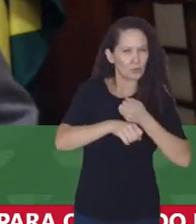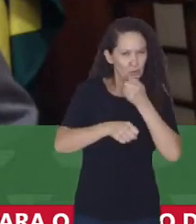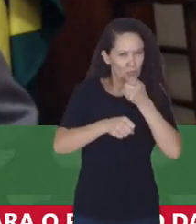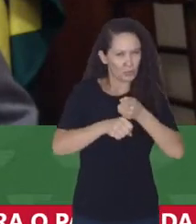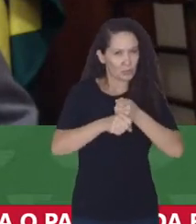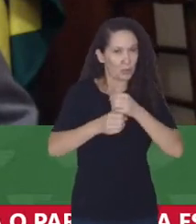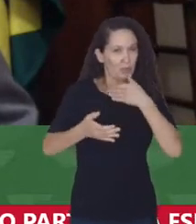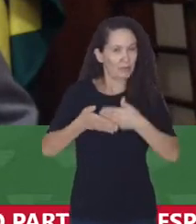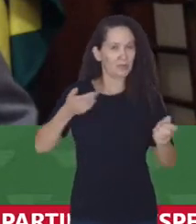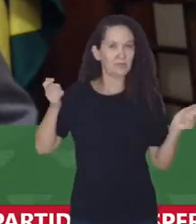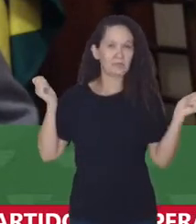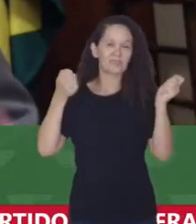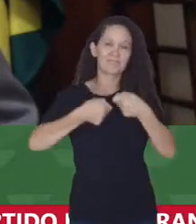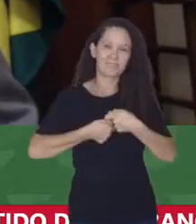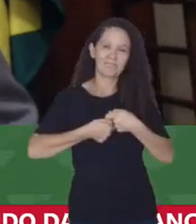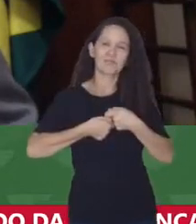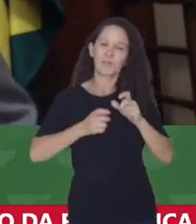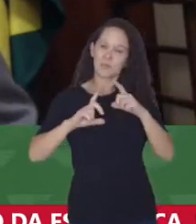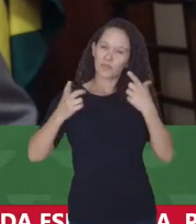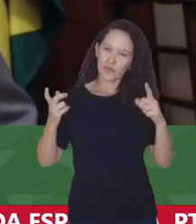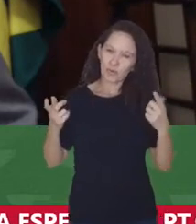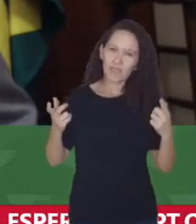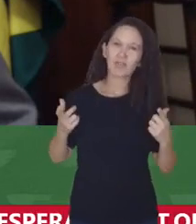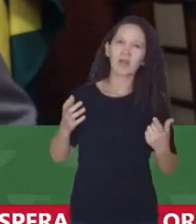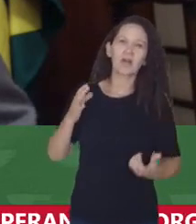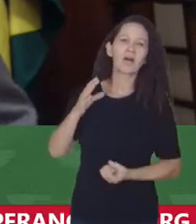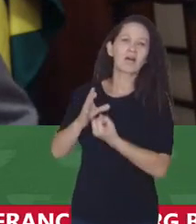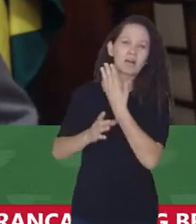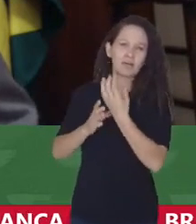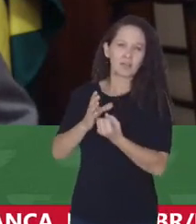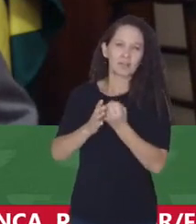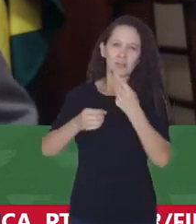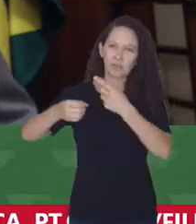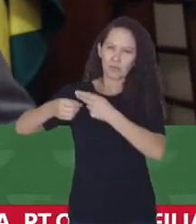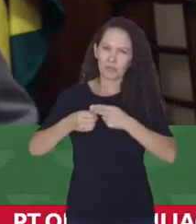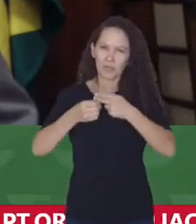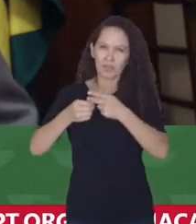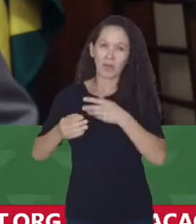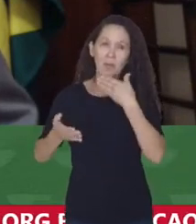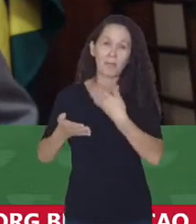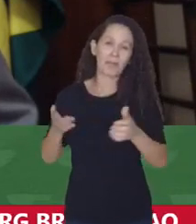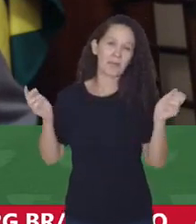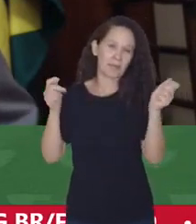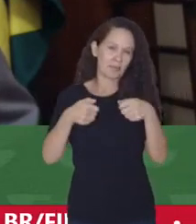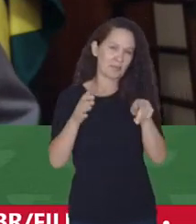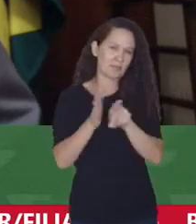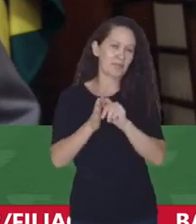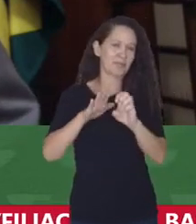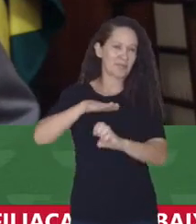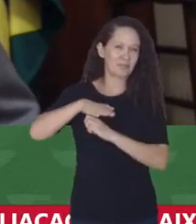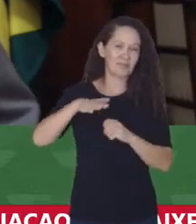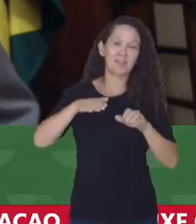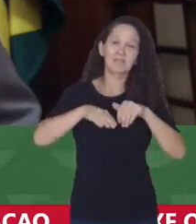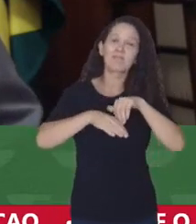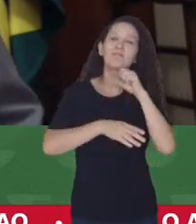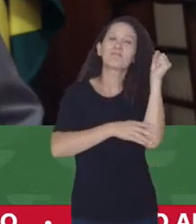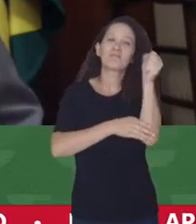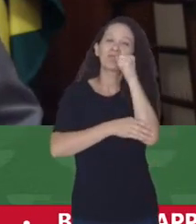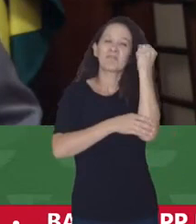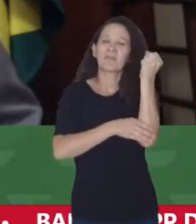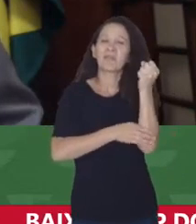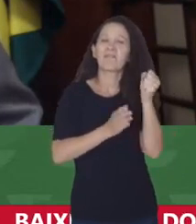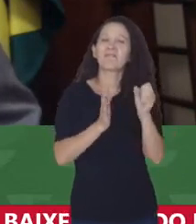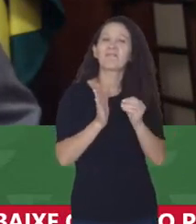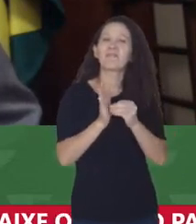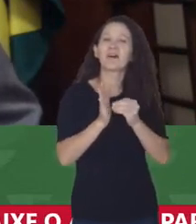perdendo capacidade de ampliar as refinarias, perdendo capacidade de refino, e o mais grave, não sinalizando